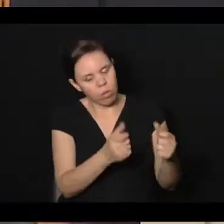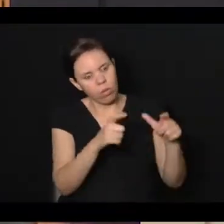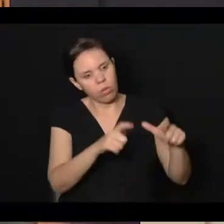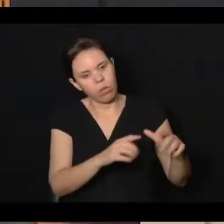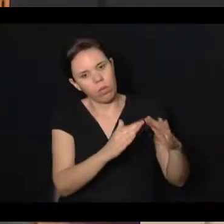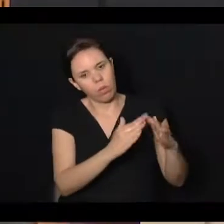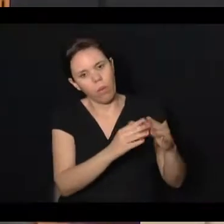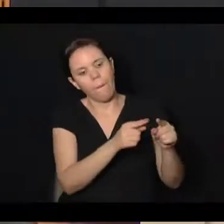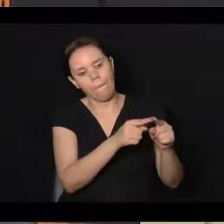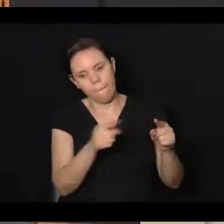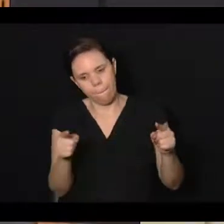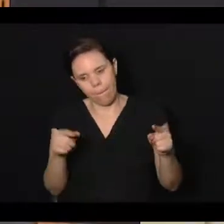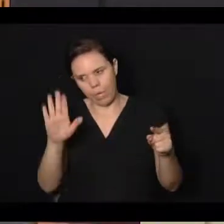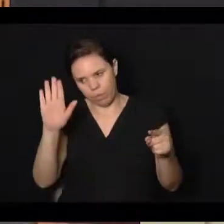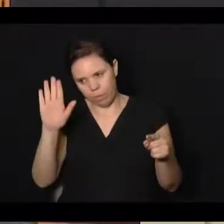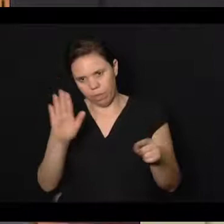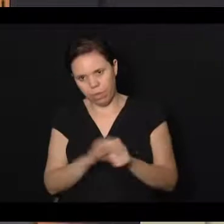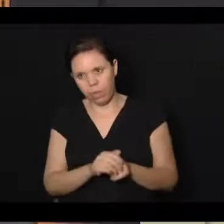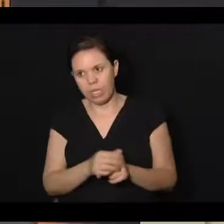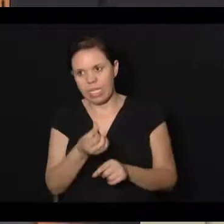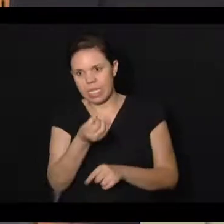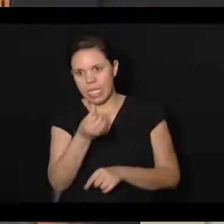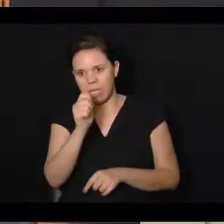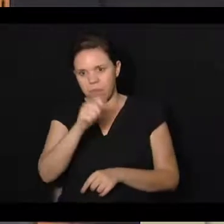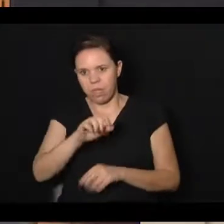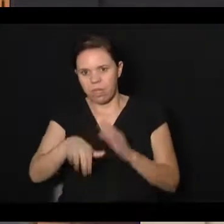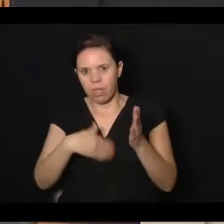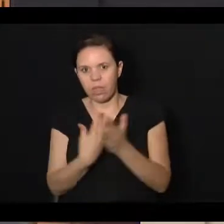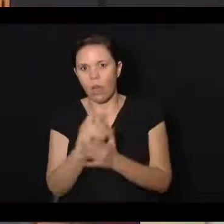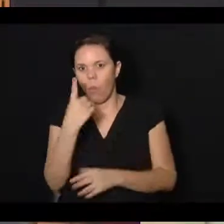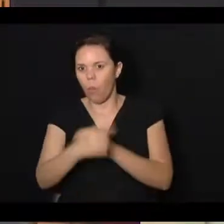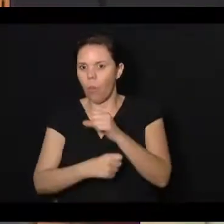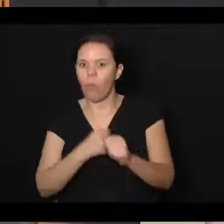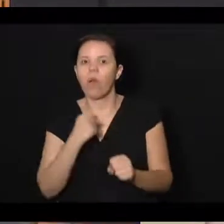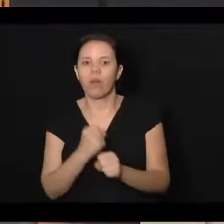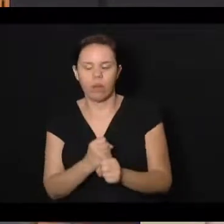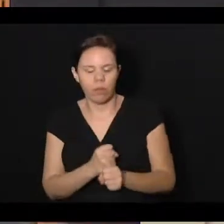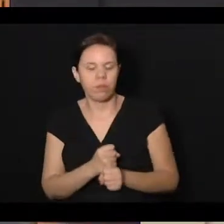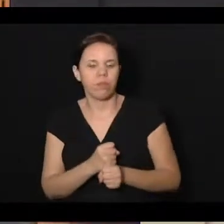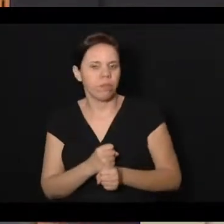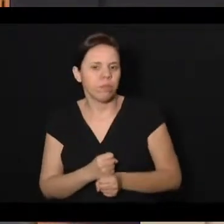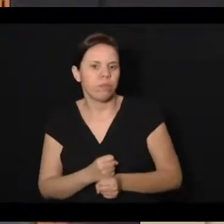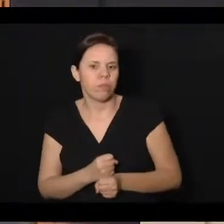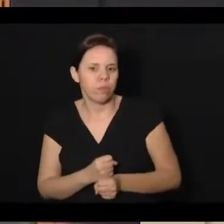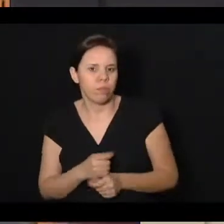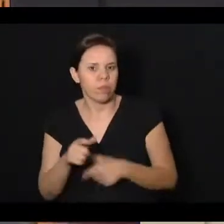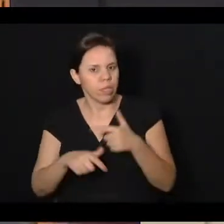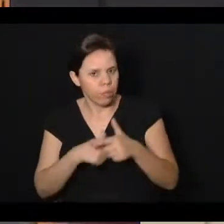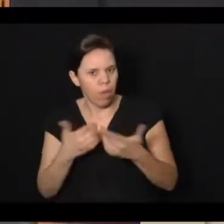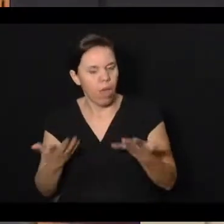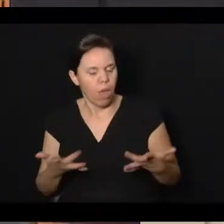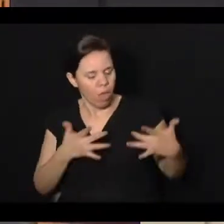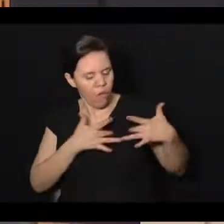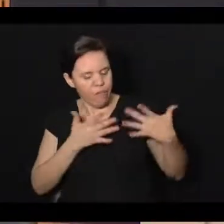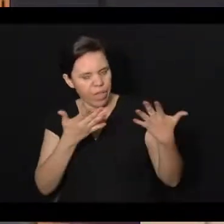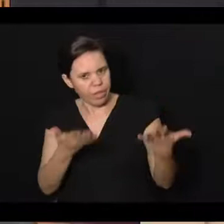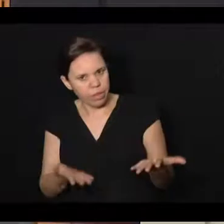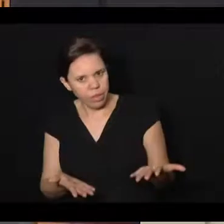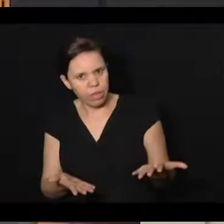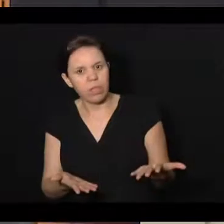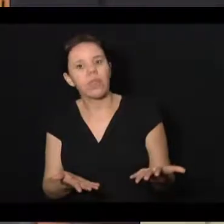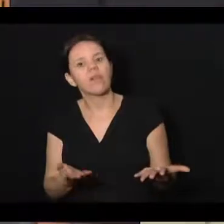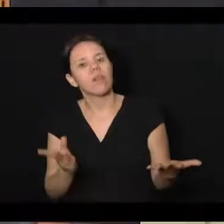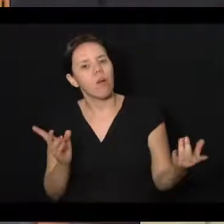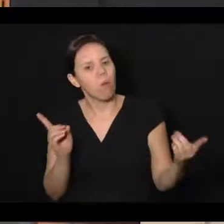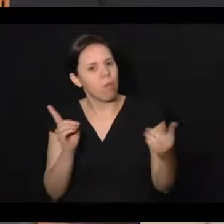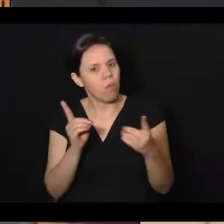maior nele pode ficar de seis meses ano e nesse serviço é ofertado também um atendimento